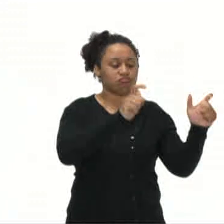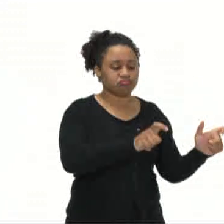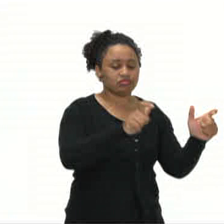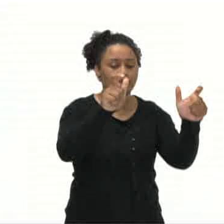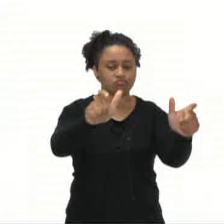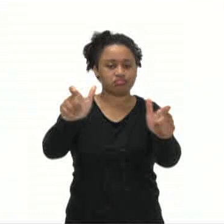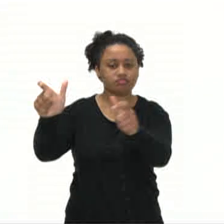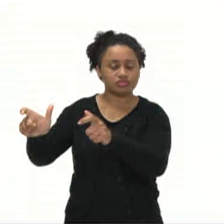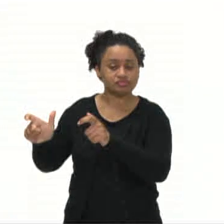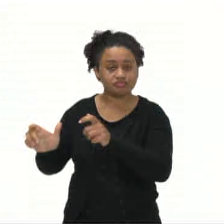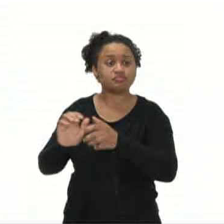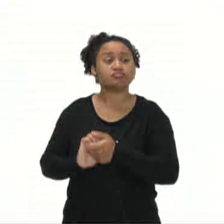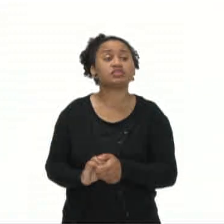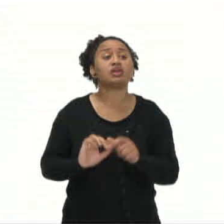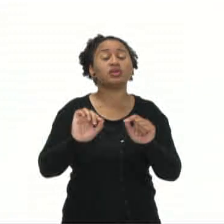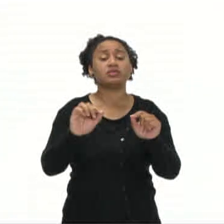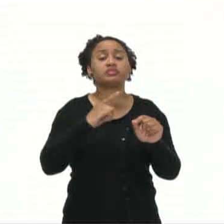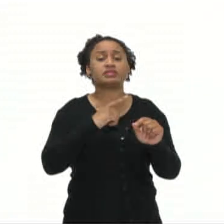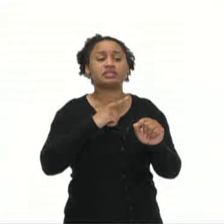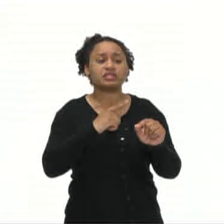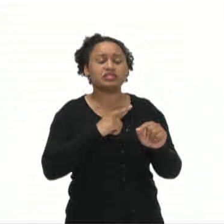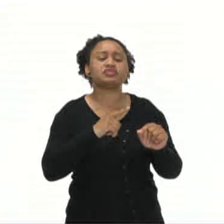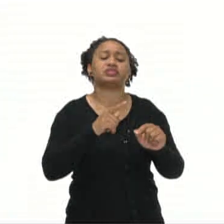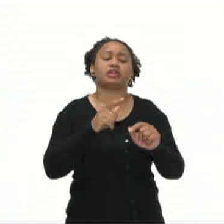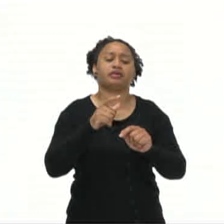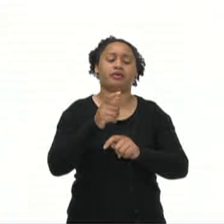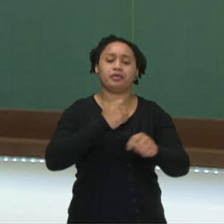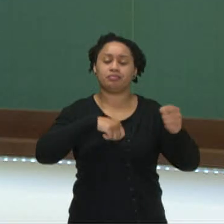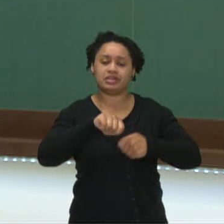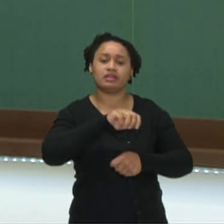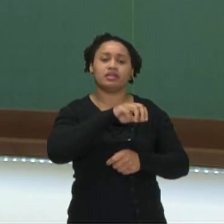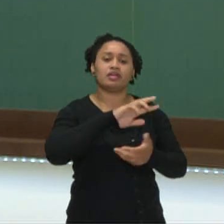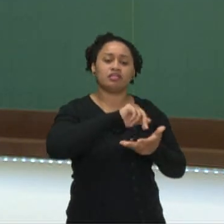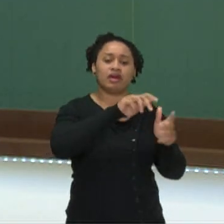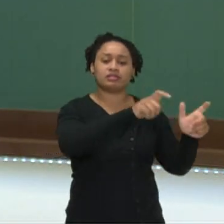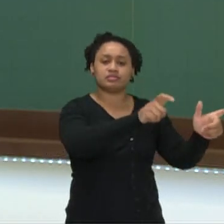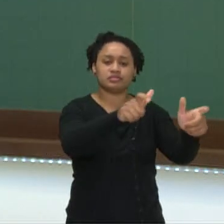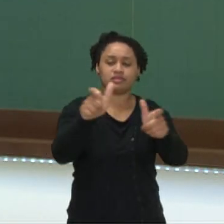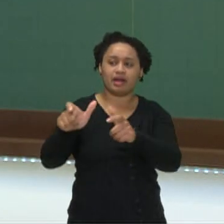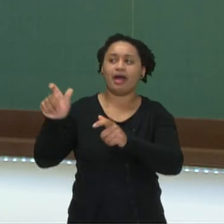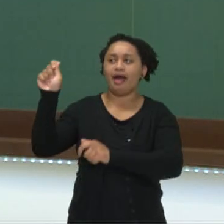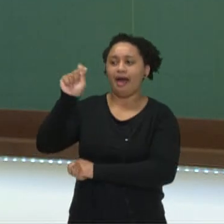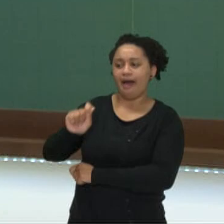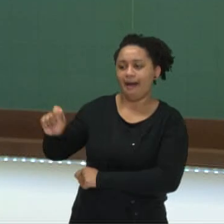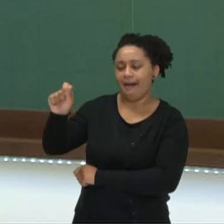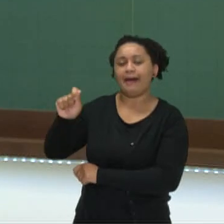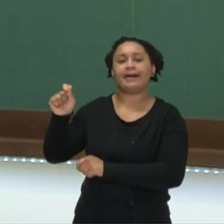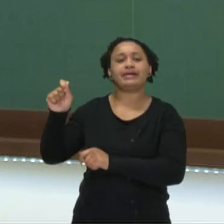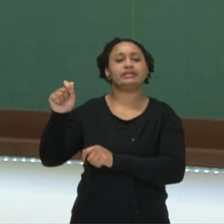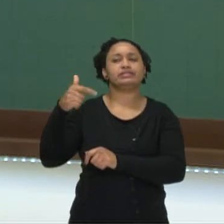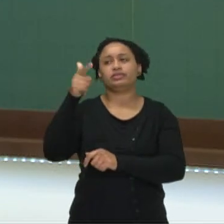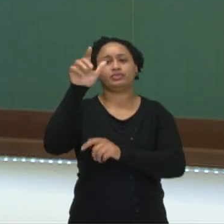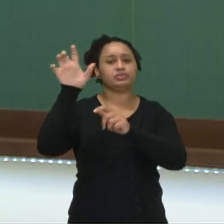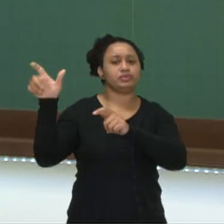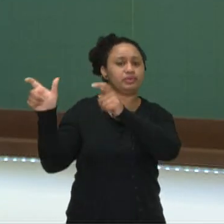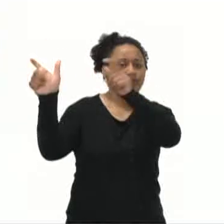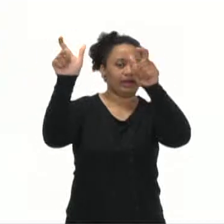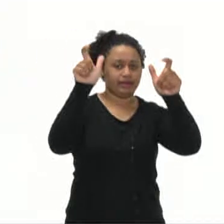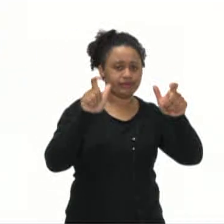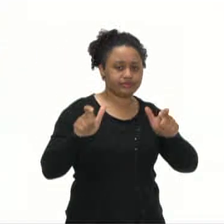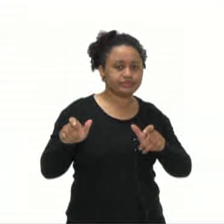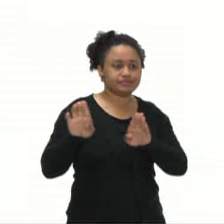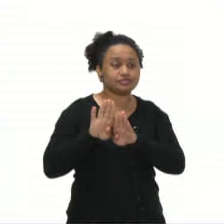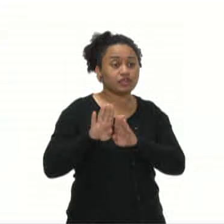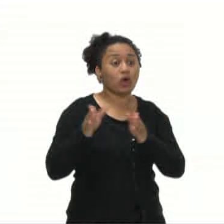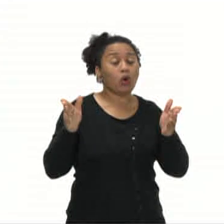regiões, né? E elas reuniam comerciantes de várias partes, né? Desde vindo da Ásia, de várias rotas comerciais. E atualmente existem